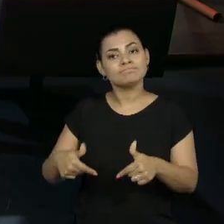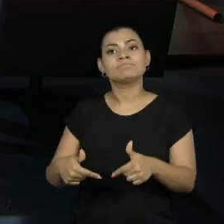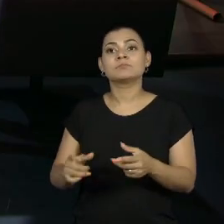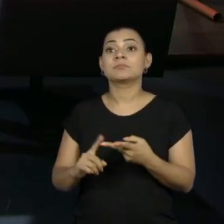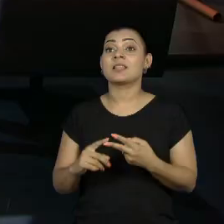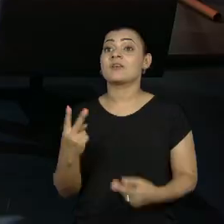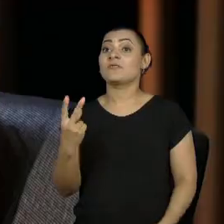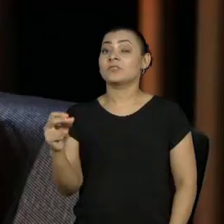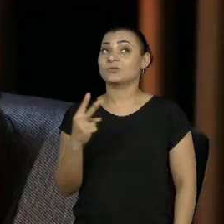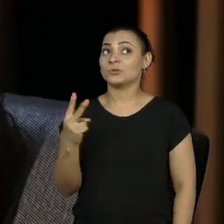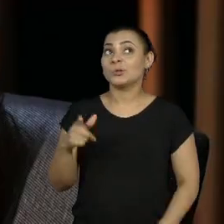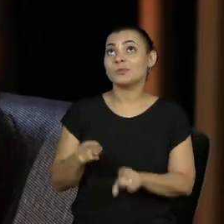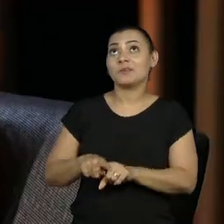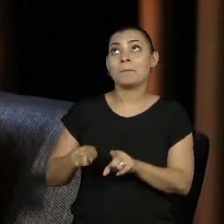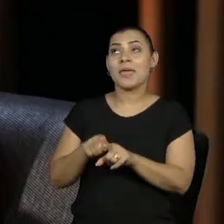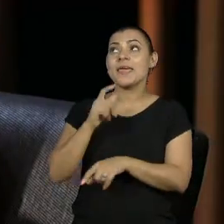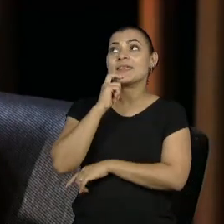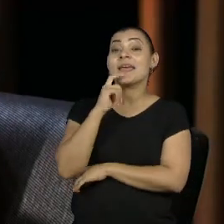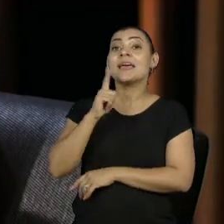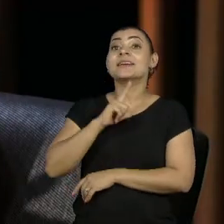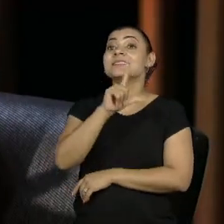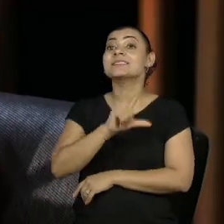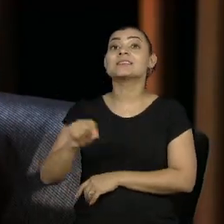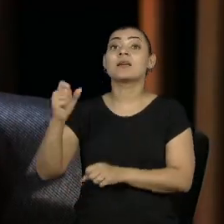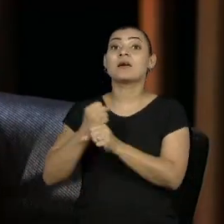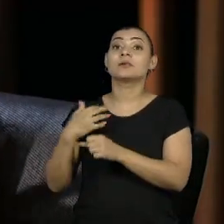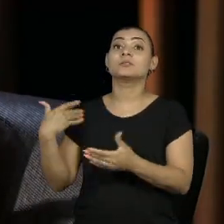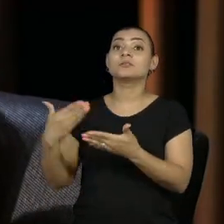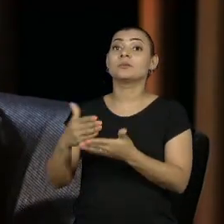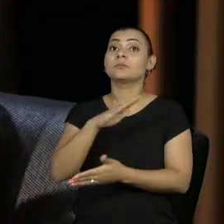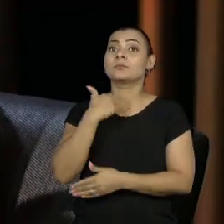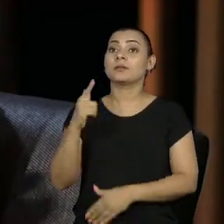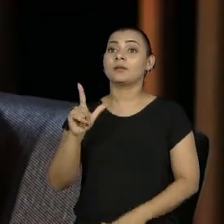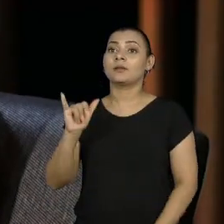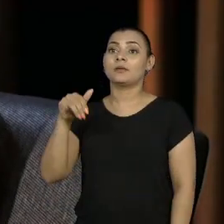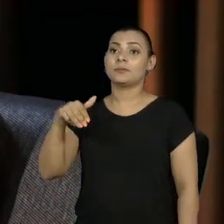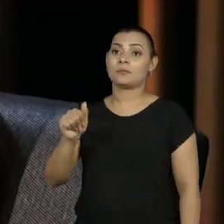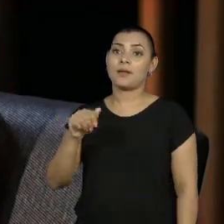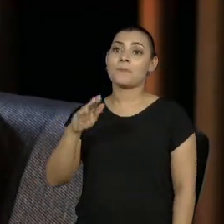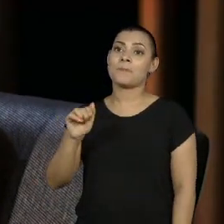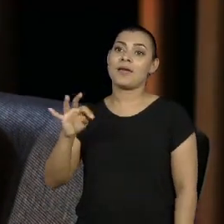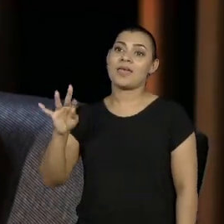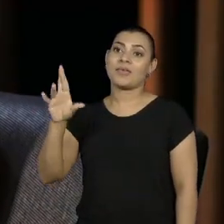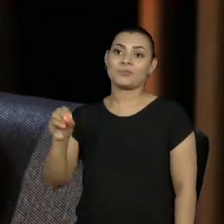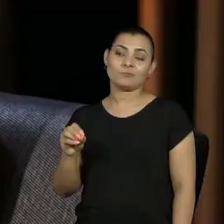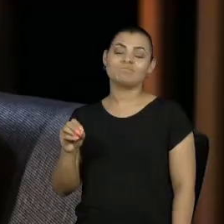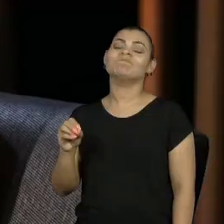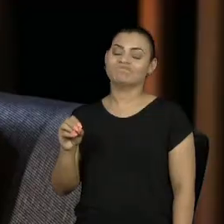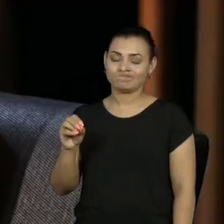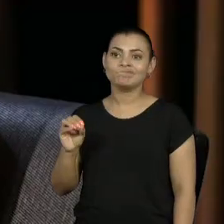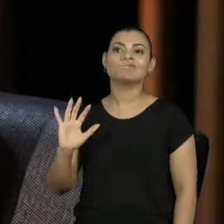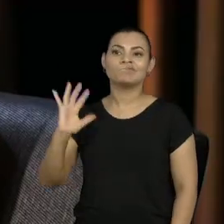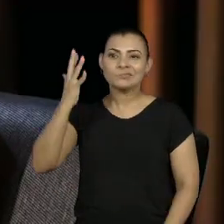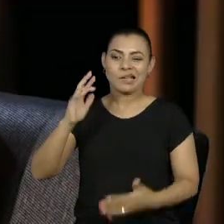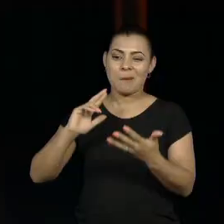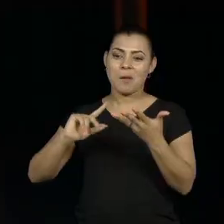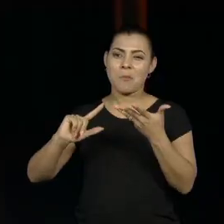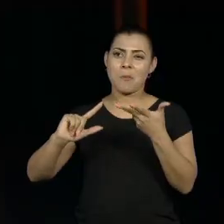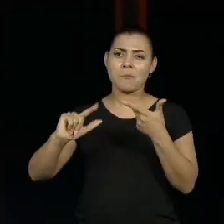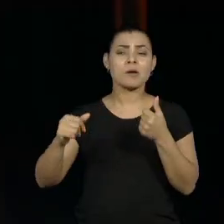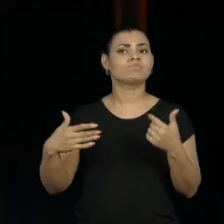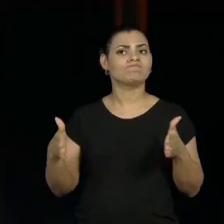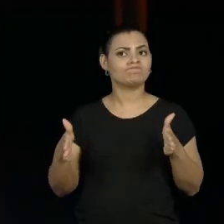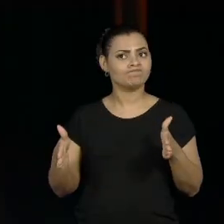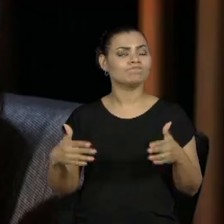evento dois é centenário da morte de Lima Barreto enfim muito significado segunda